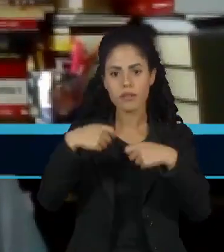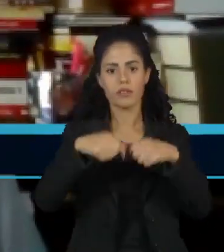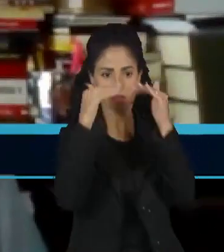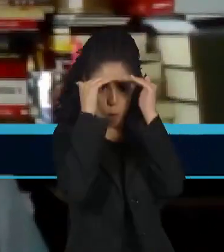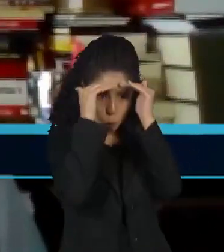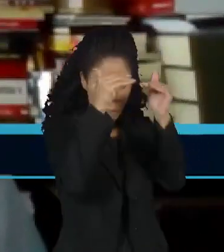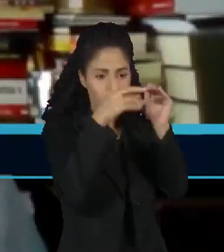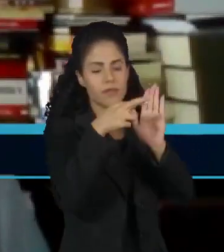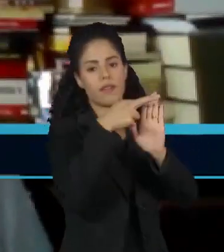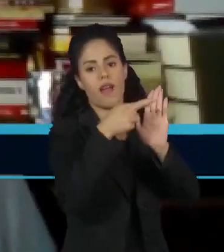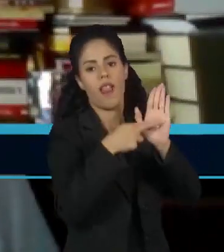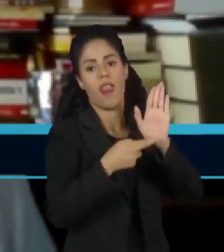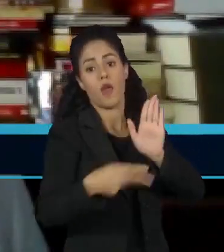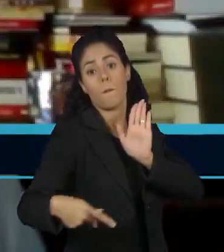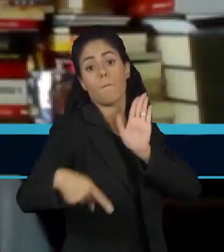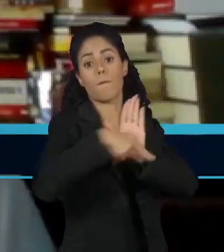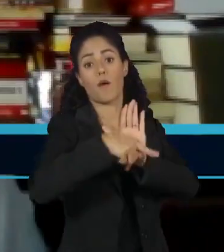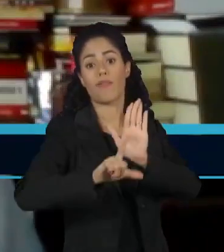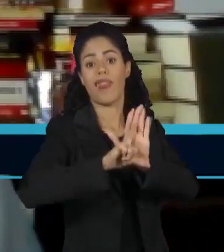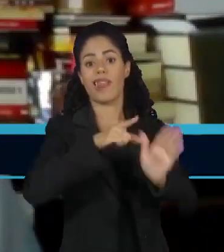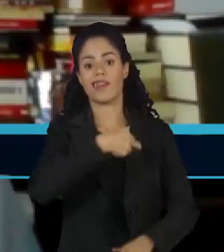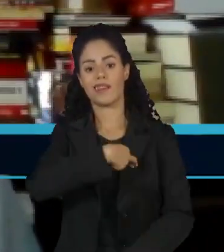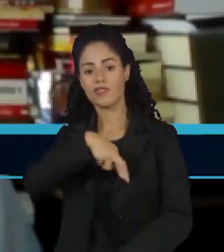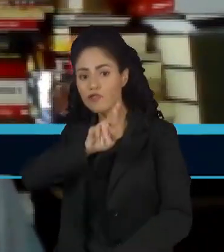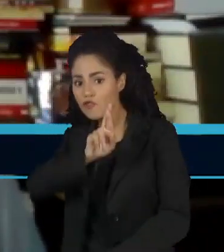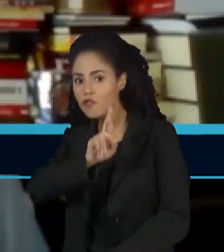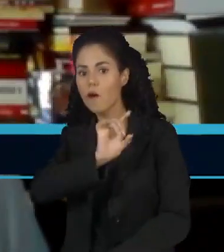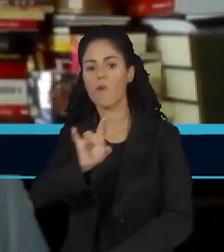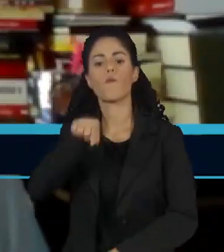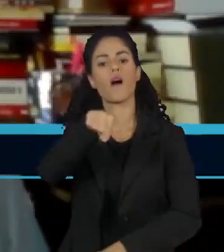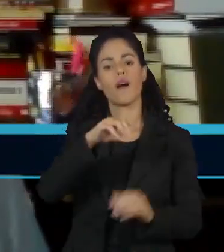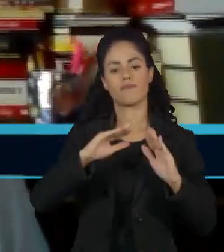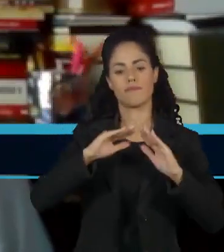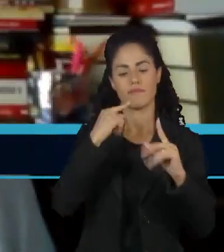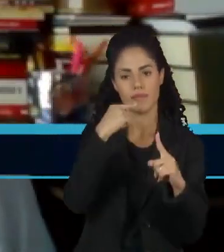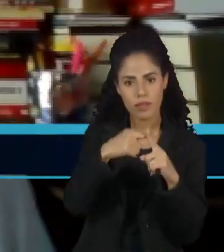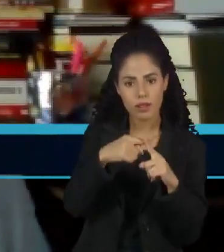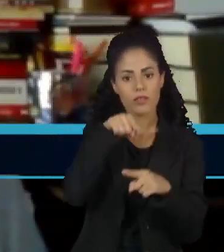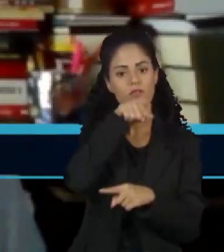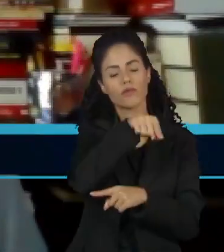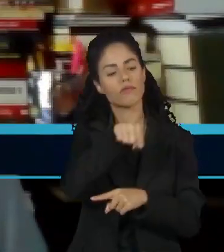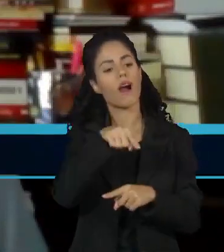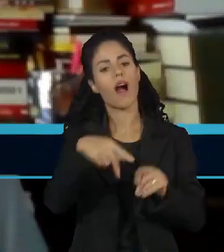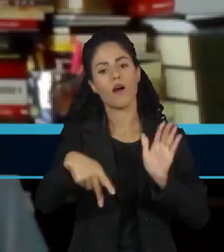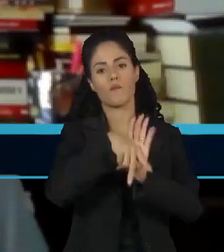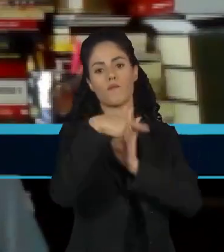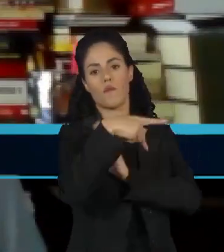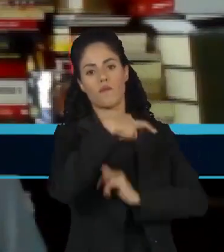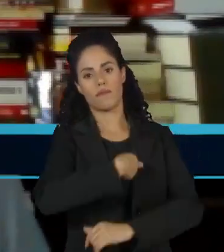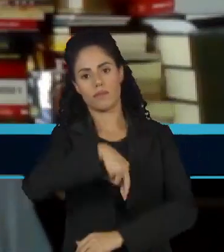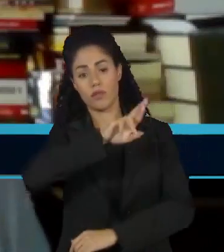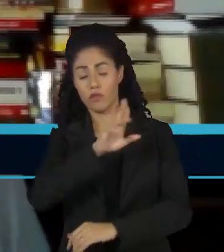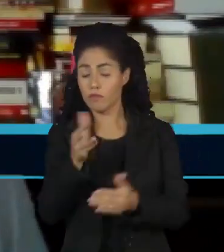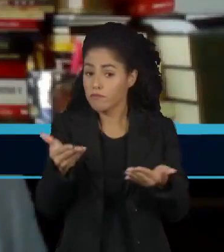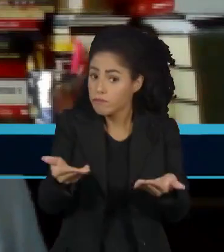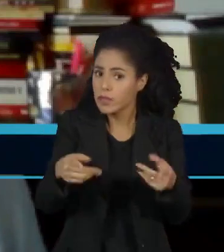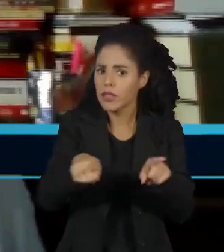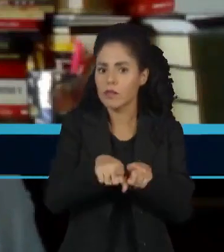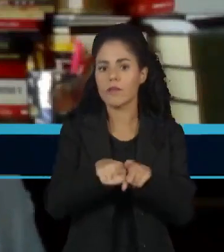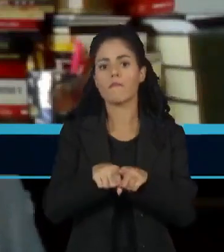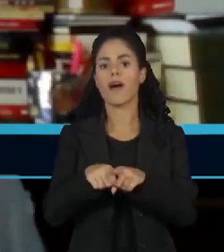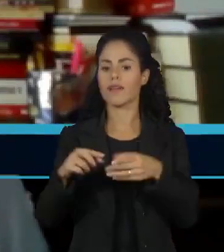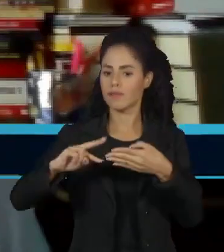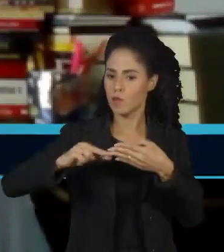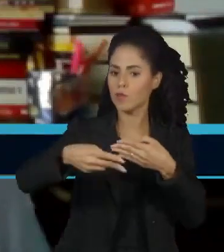à lei religiosa. No caso das igrejas neopentecostais, a sua própria religião, é claro. Isso tem consequências